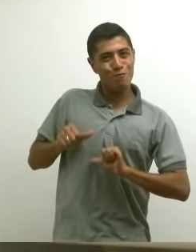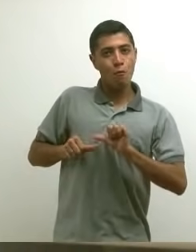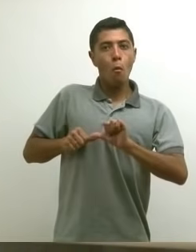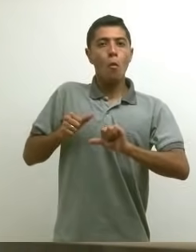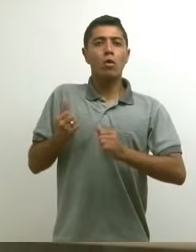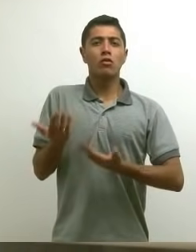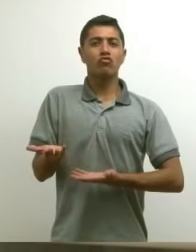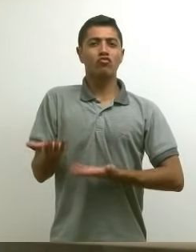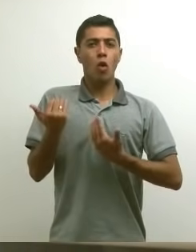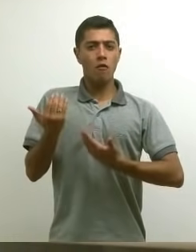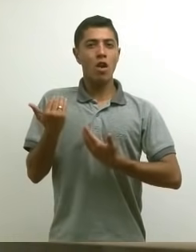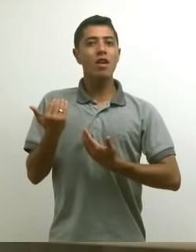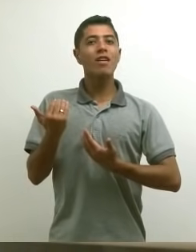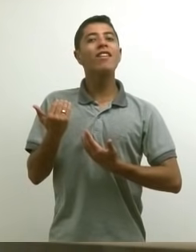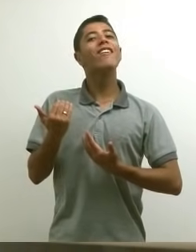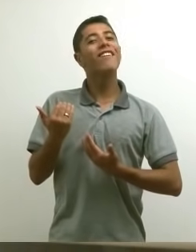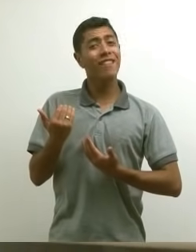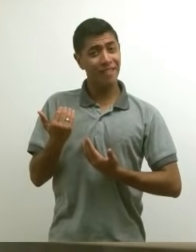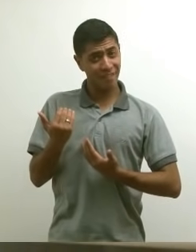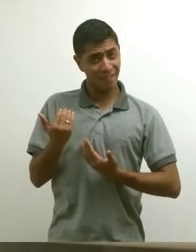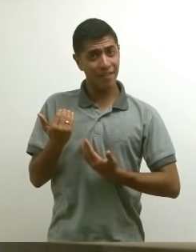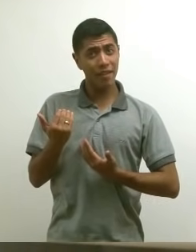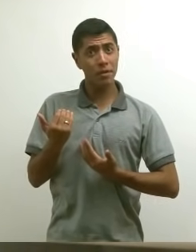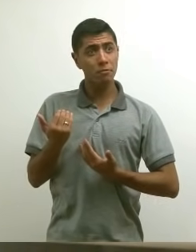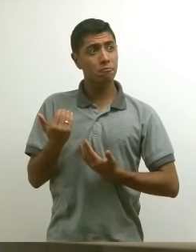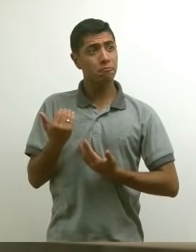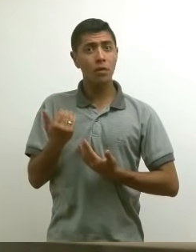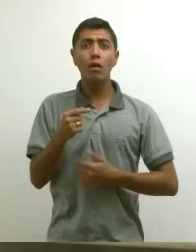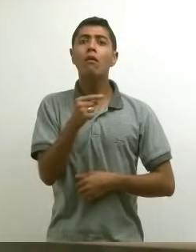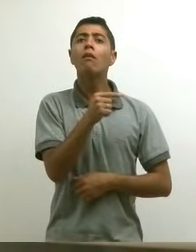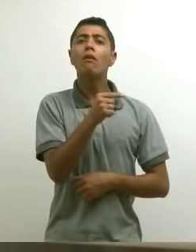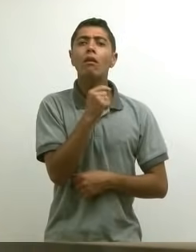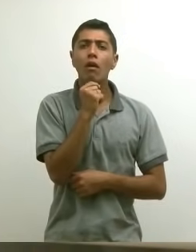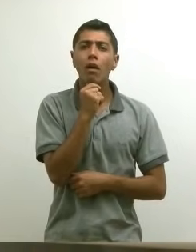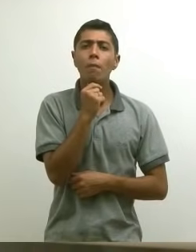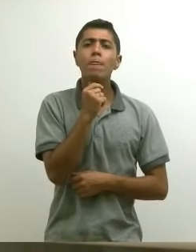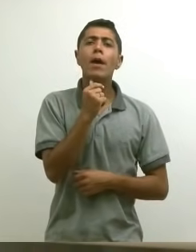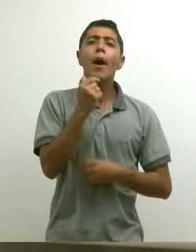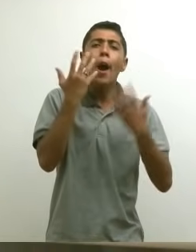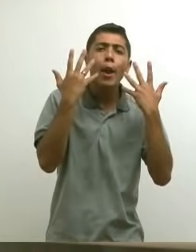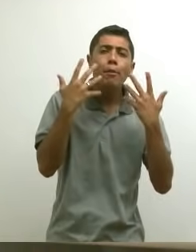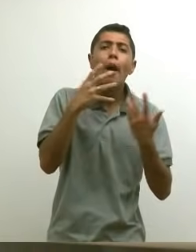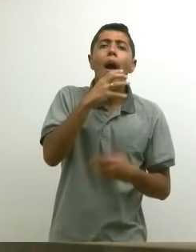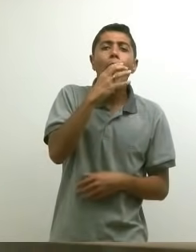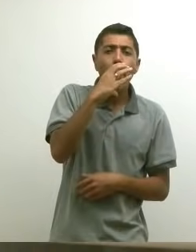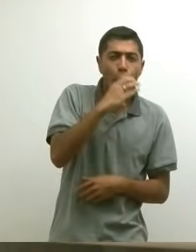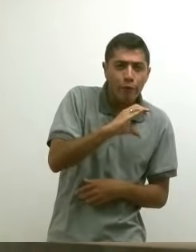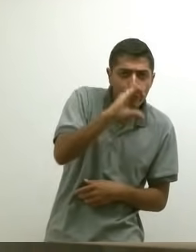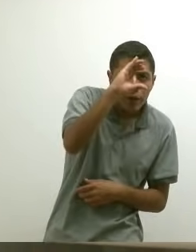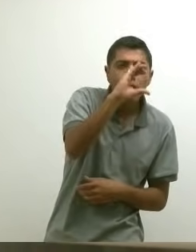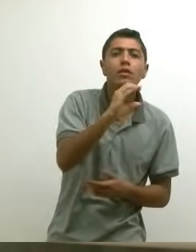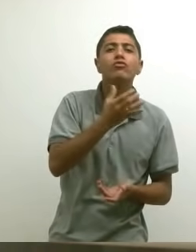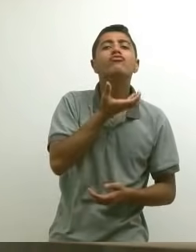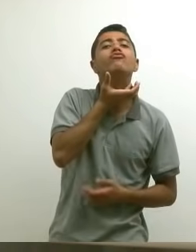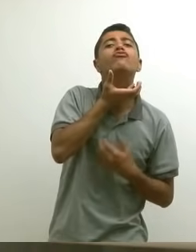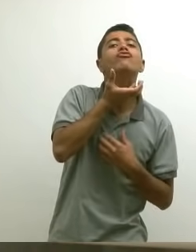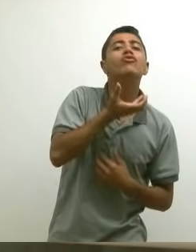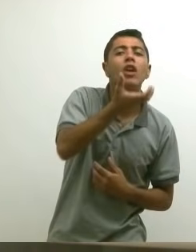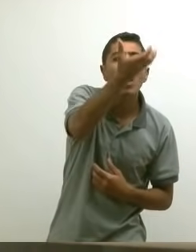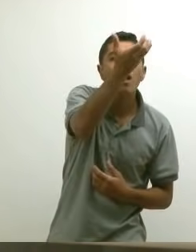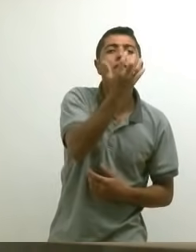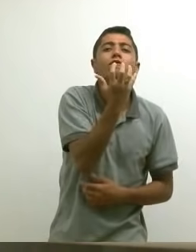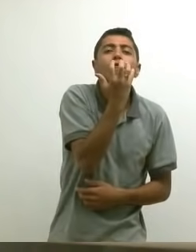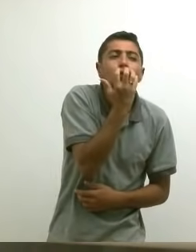animais termina com a puberdade elefante e girafa um cachorro todos ser humano é único que consegue além da